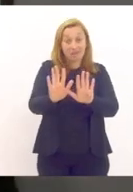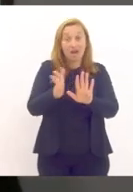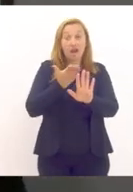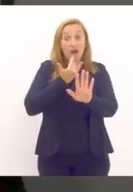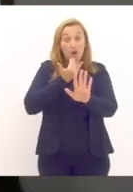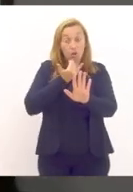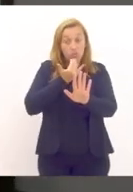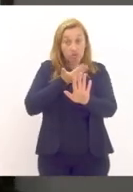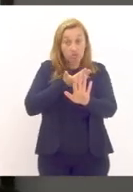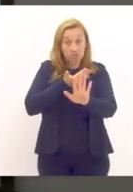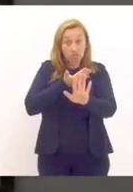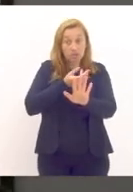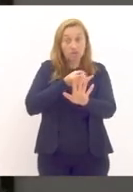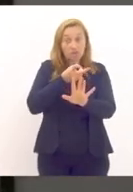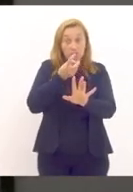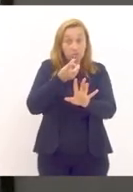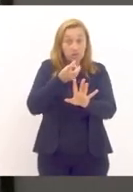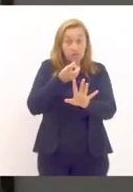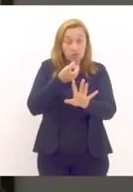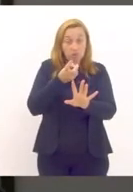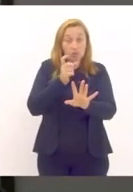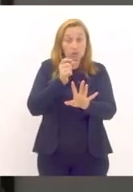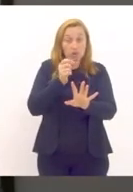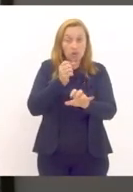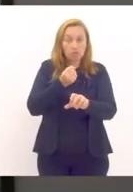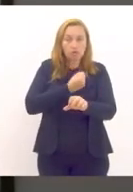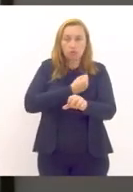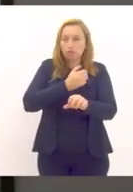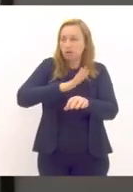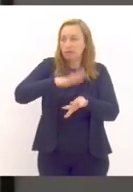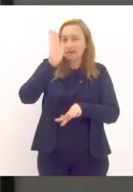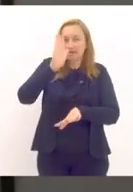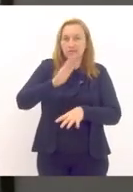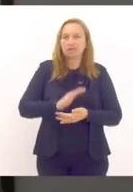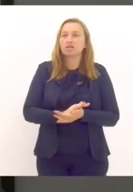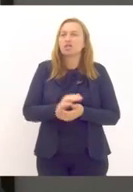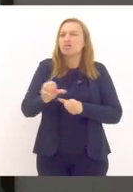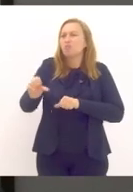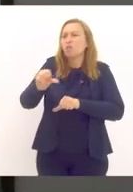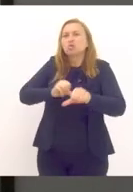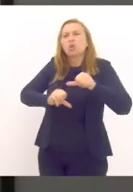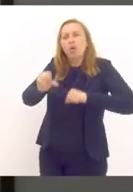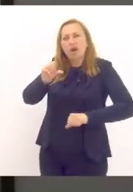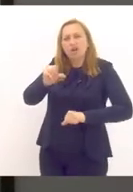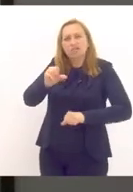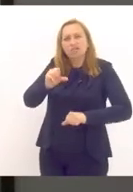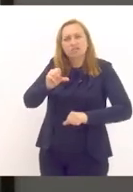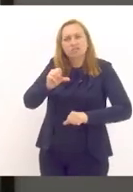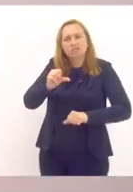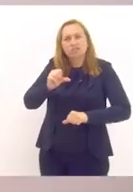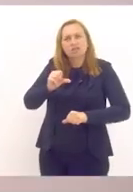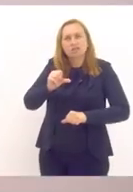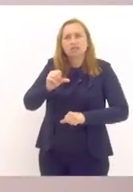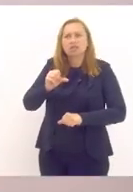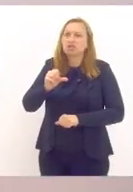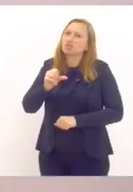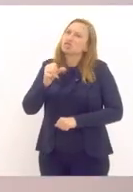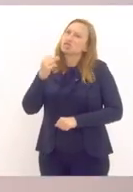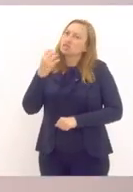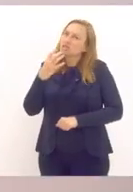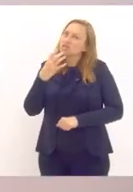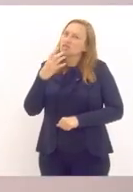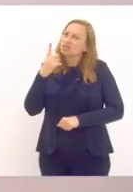alimentação em domicílio, que a gente percebeu, foi um aumento. Ou seja, o que nós estamos percebendo é que nós fizemos uma troca muito cruel do ponto de